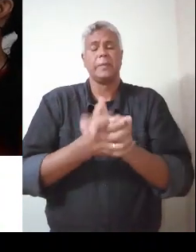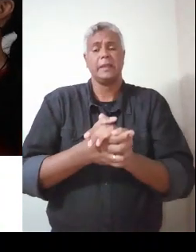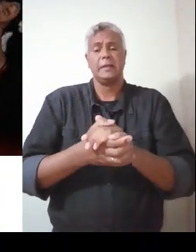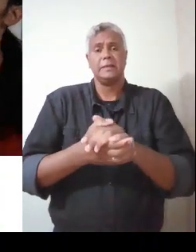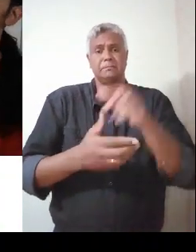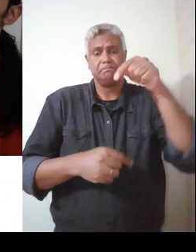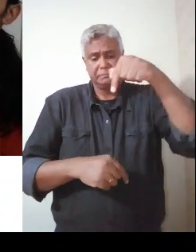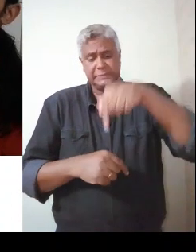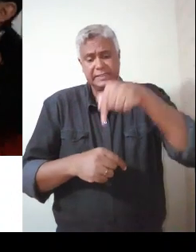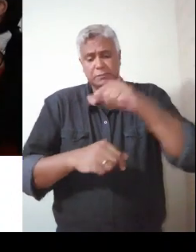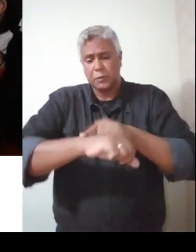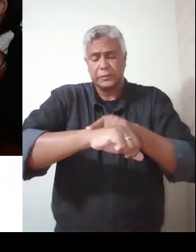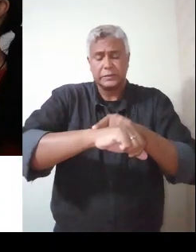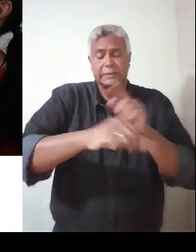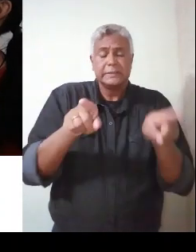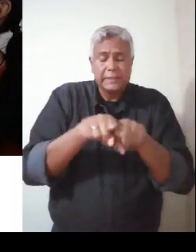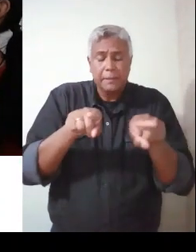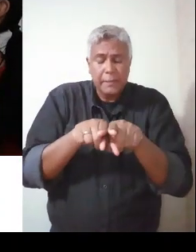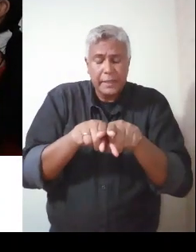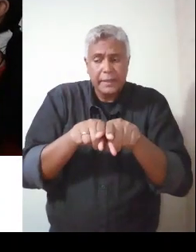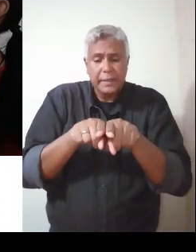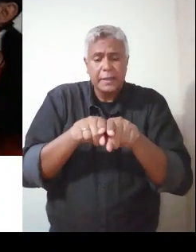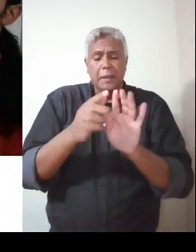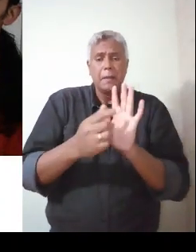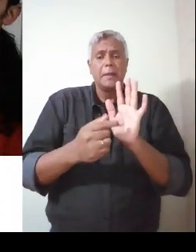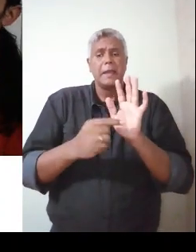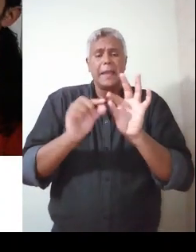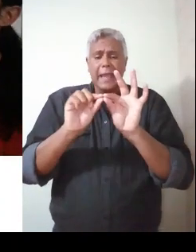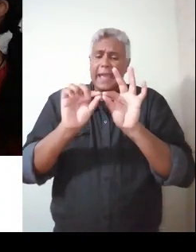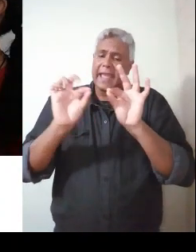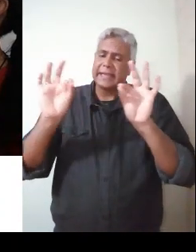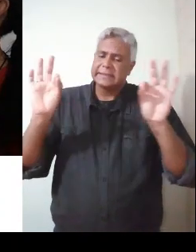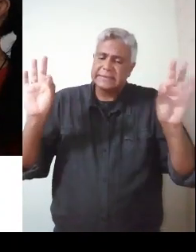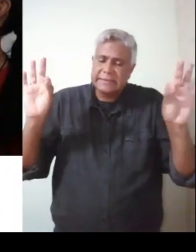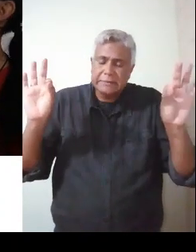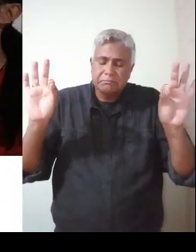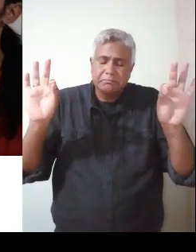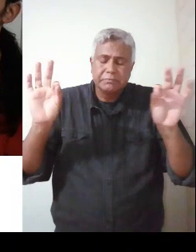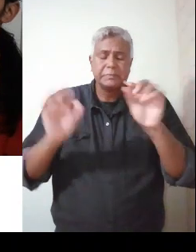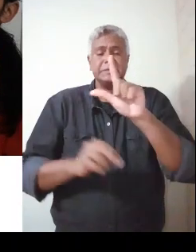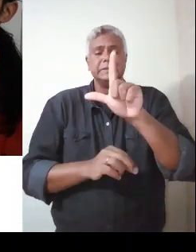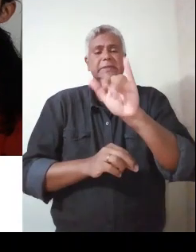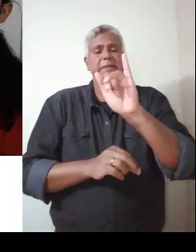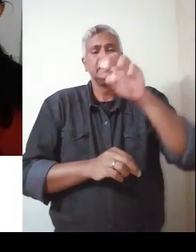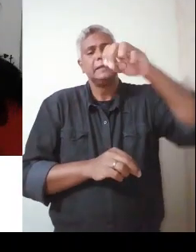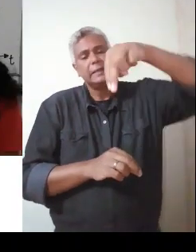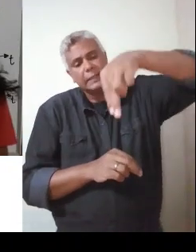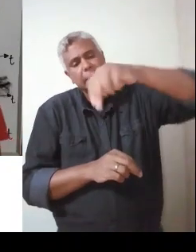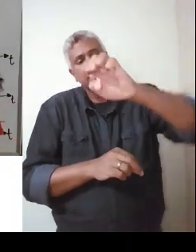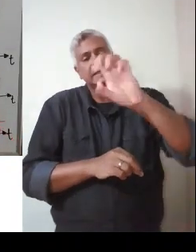caso também é retilíneo, onde ret indica reta e líneo,